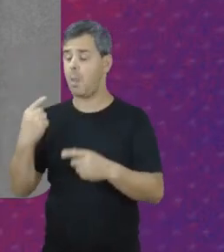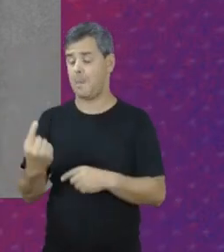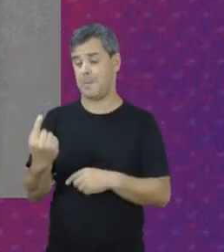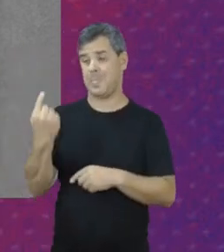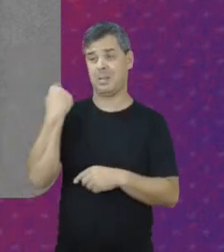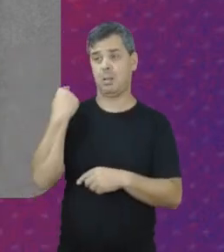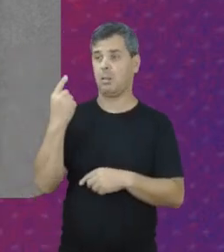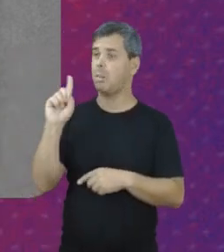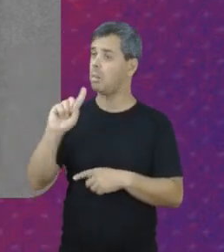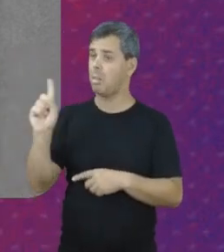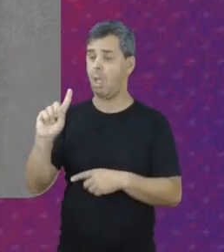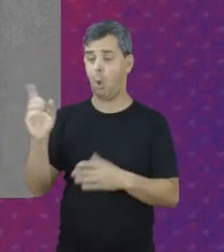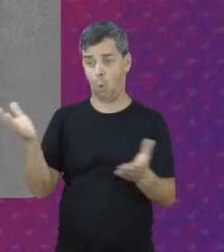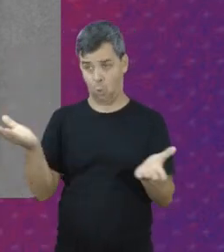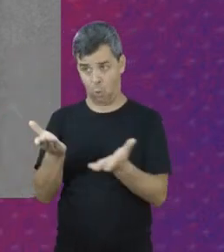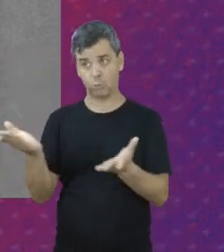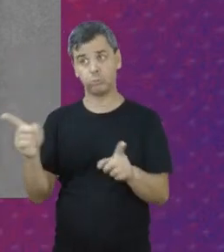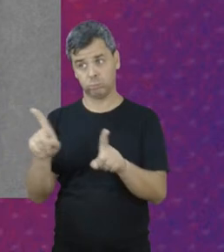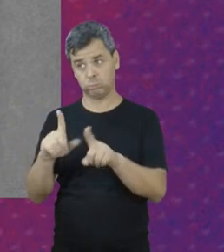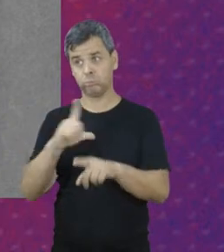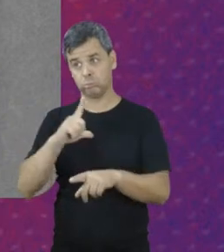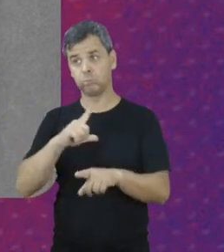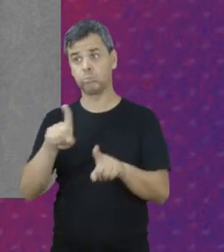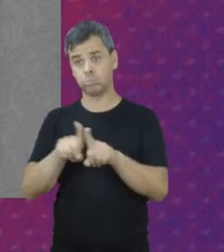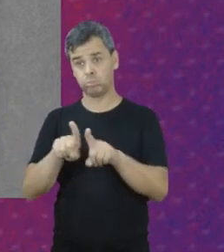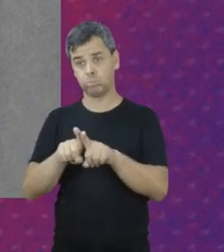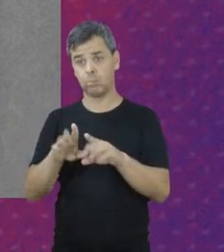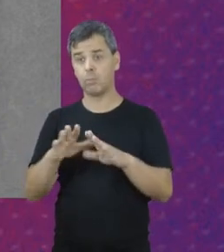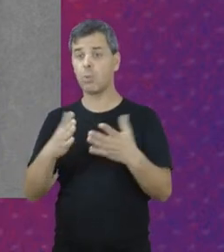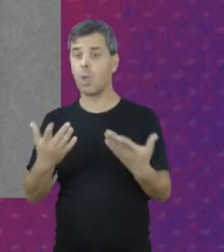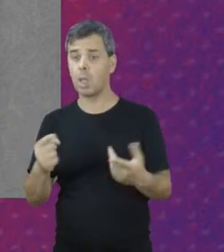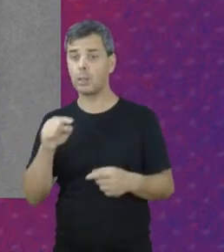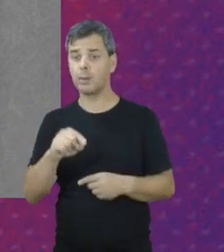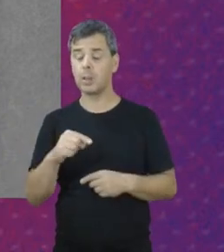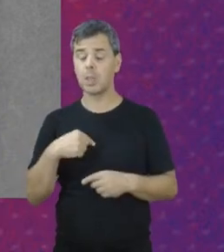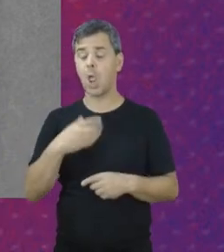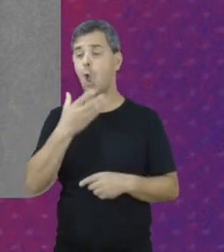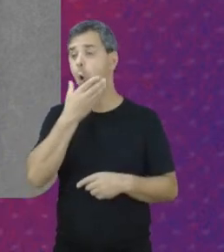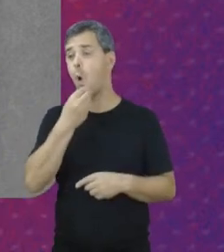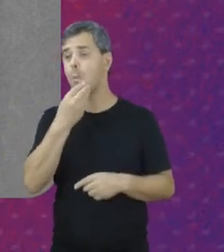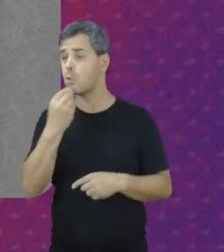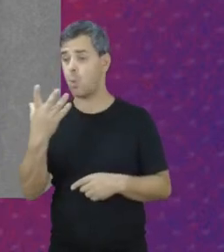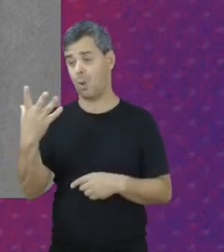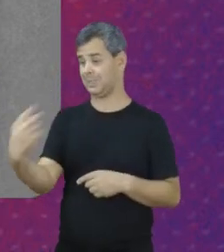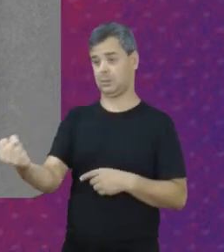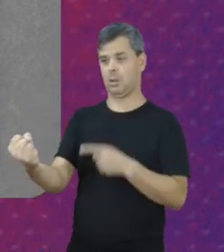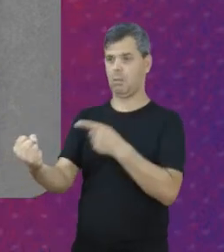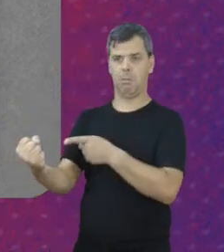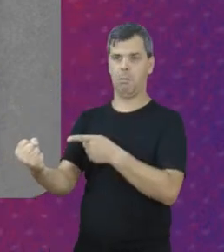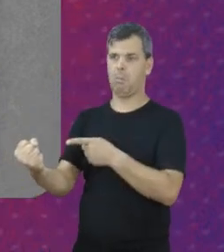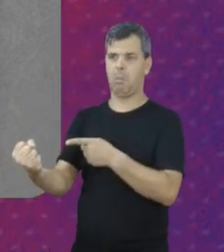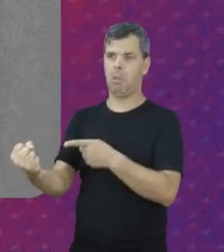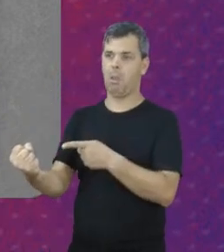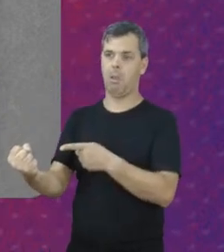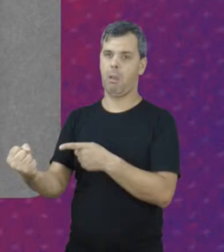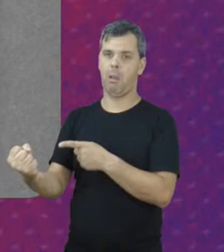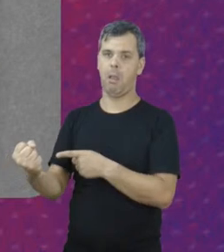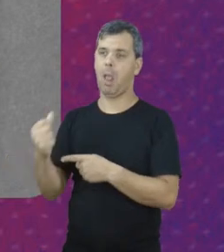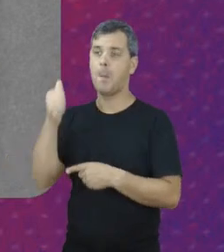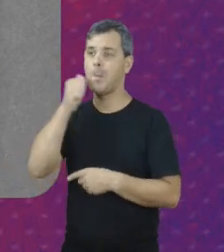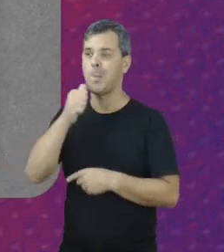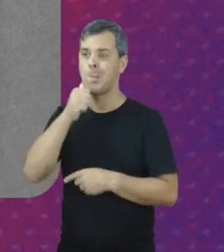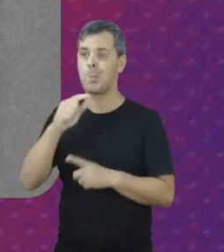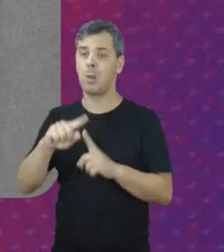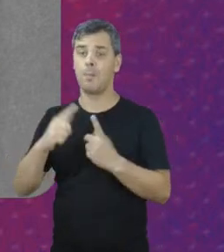mas atualmente ainda tem muito essa questão. Tem homens que não permitem, né, com que as